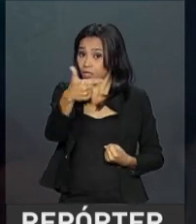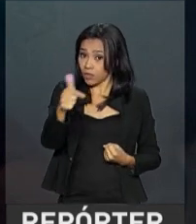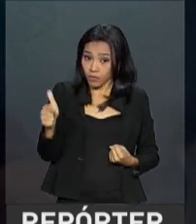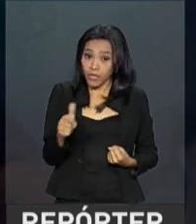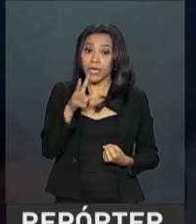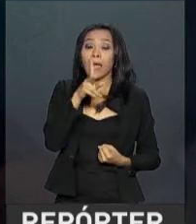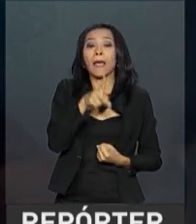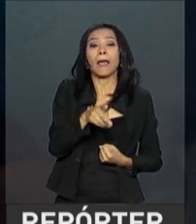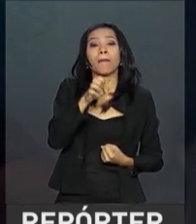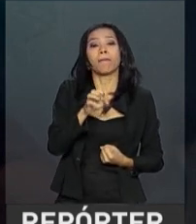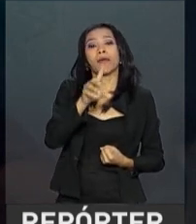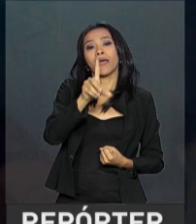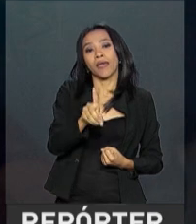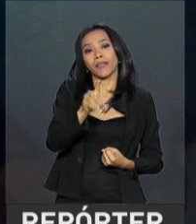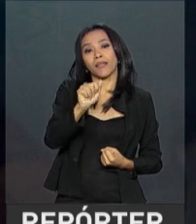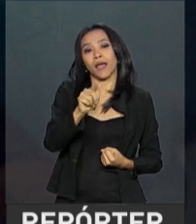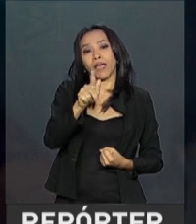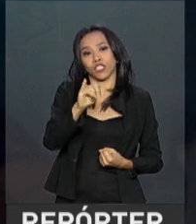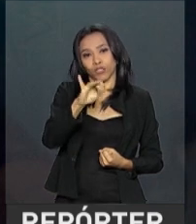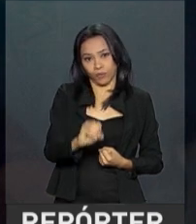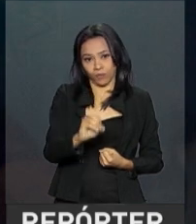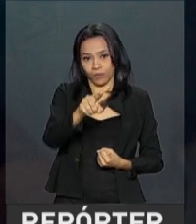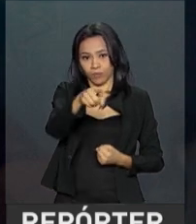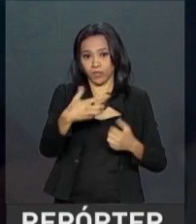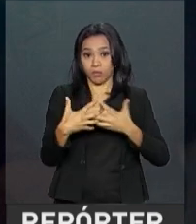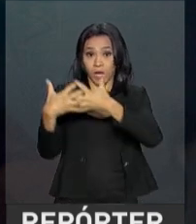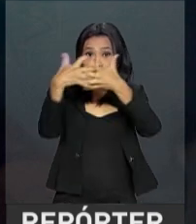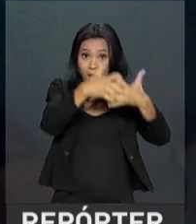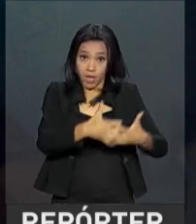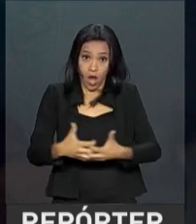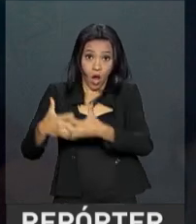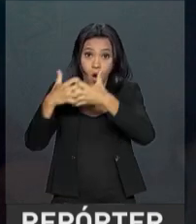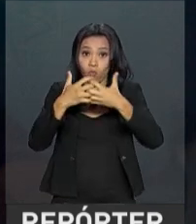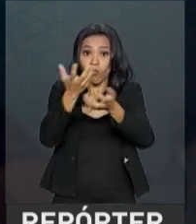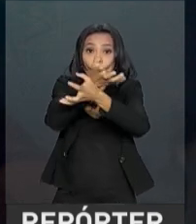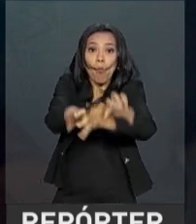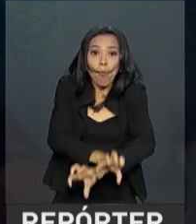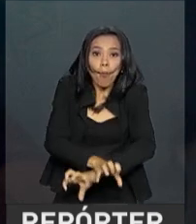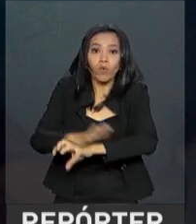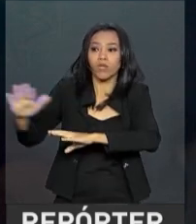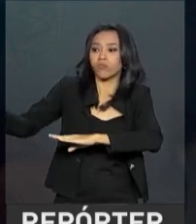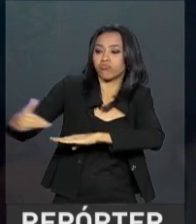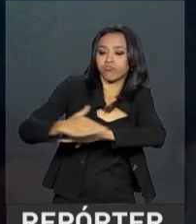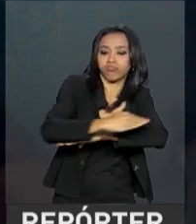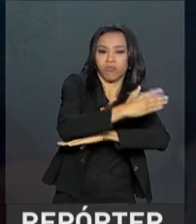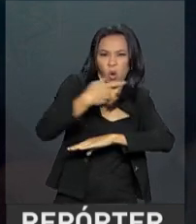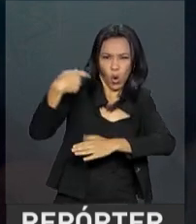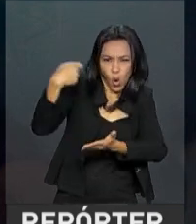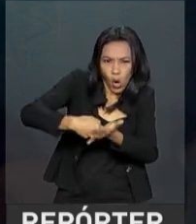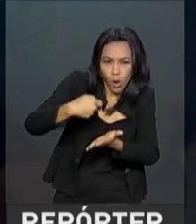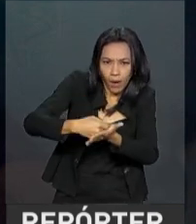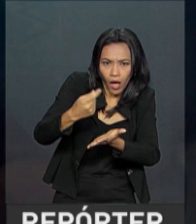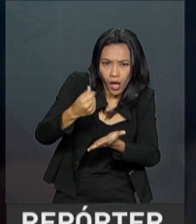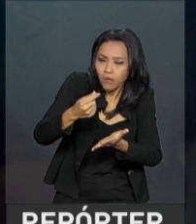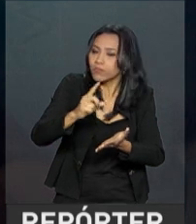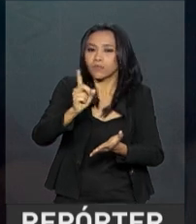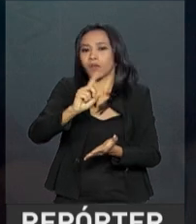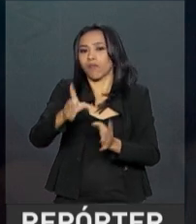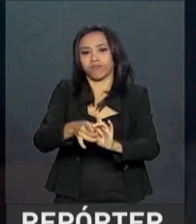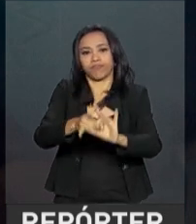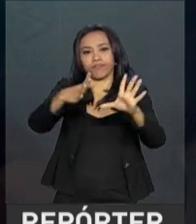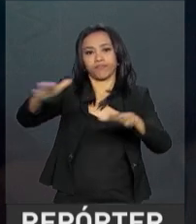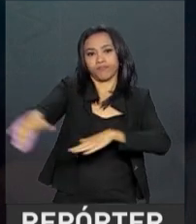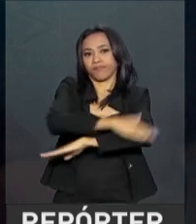pedágio pelo eixo suspenso ou seja nos casos em que o caminhão estiver sem carga a medida vale para rodovias federais